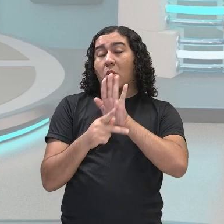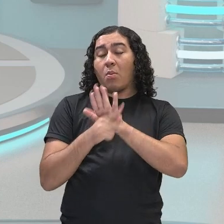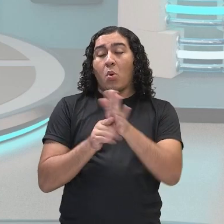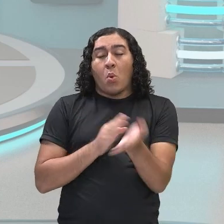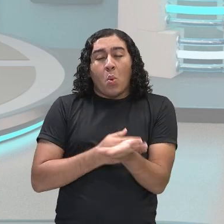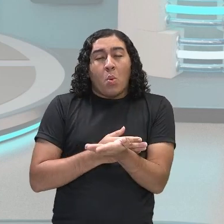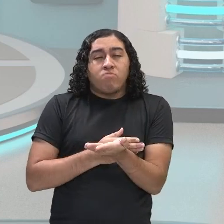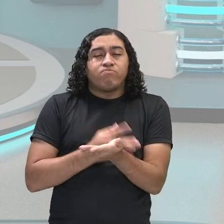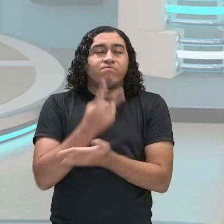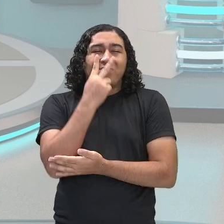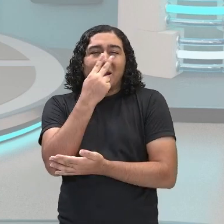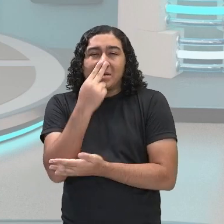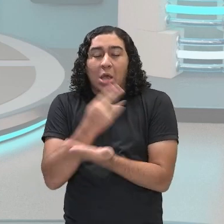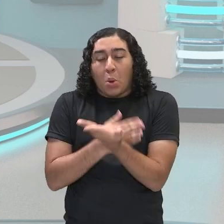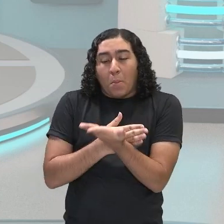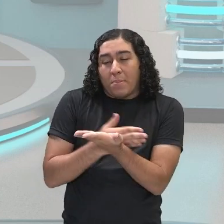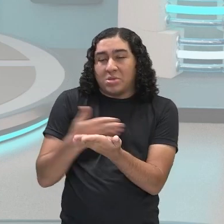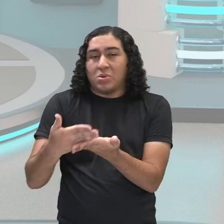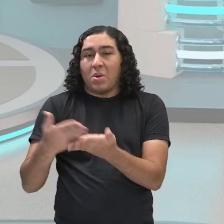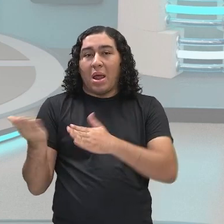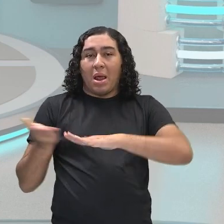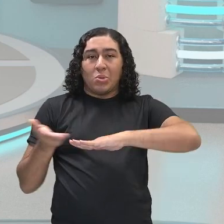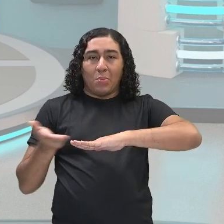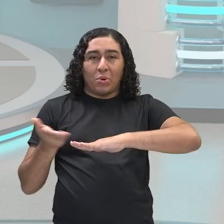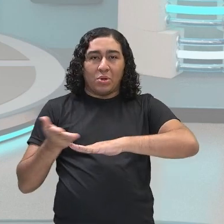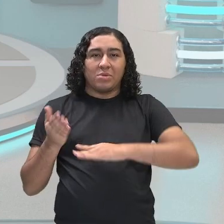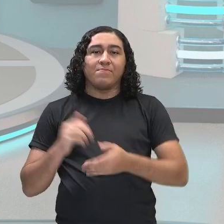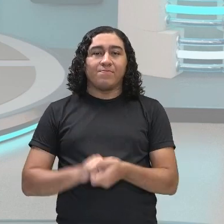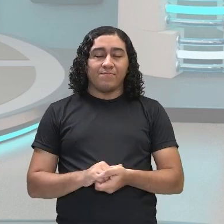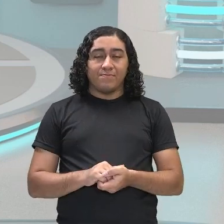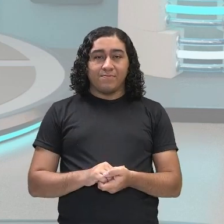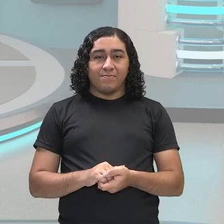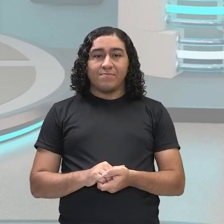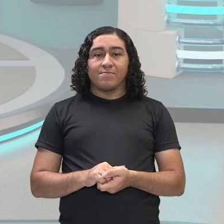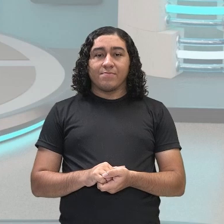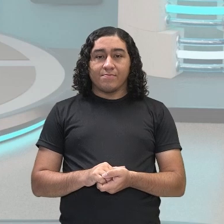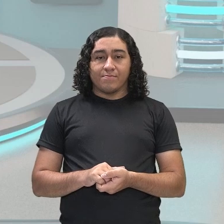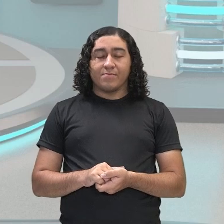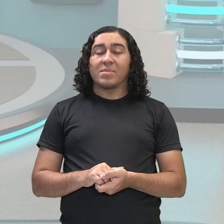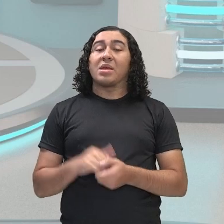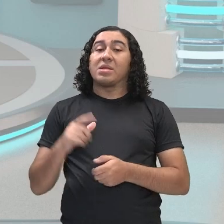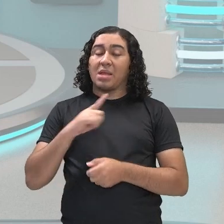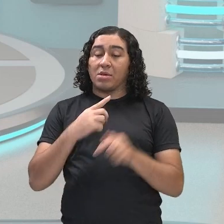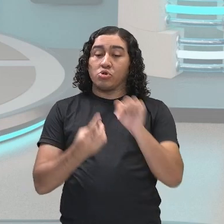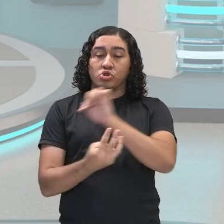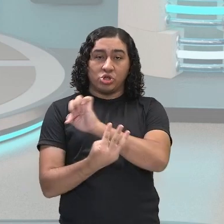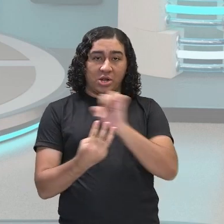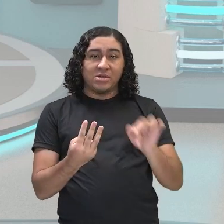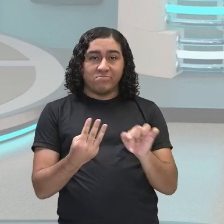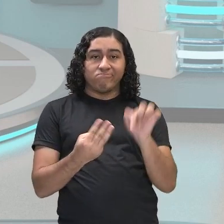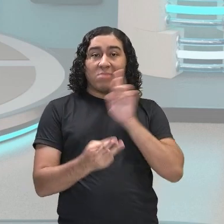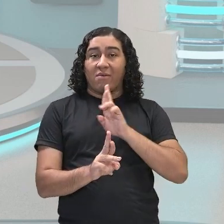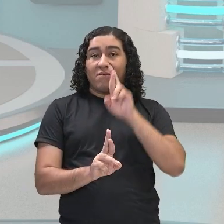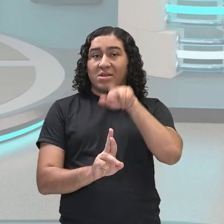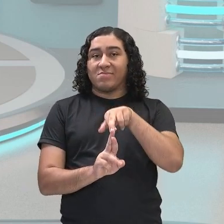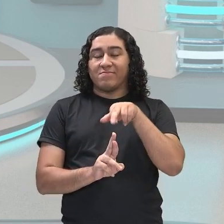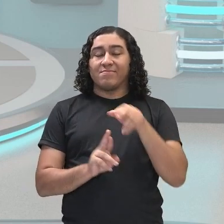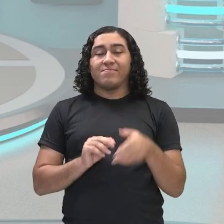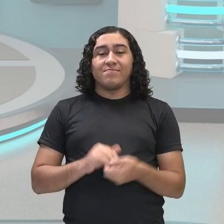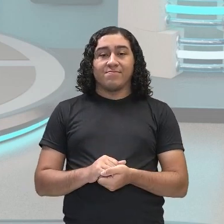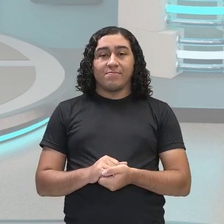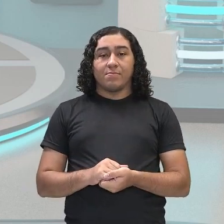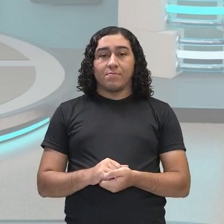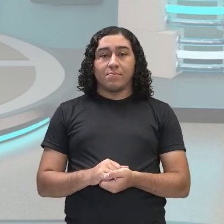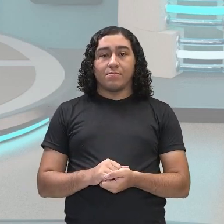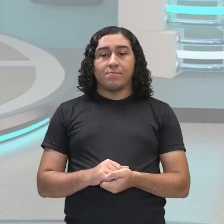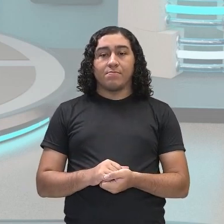início, né, na arte contemporânea. Quando a gente fala de arte contemporânea, a gente tem esses artistas como referência. E um